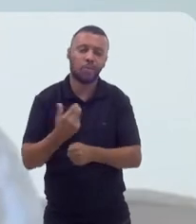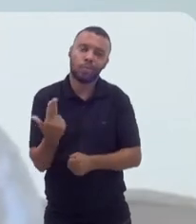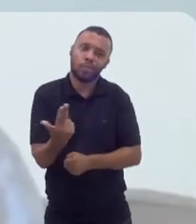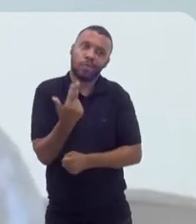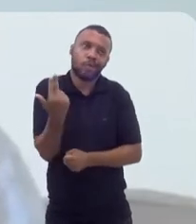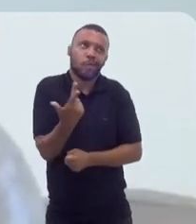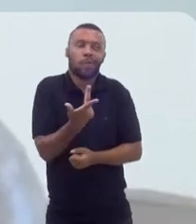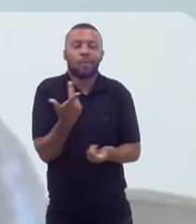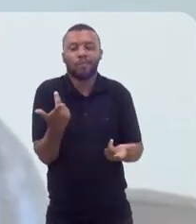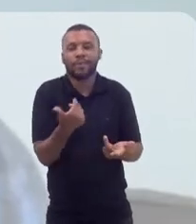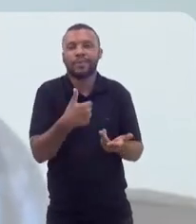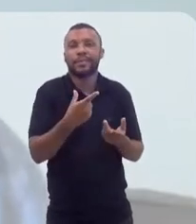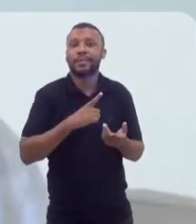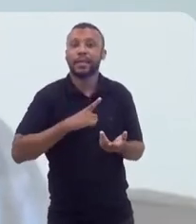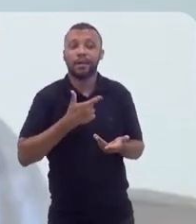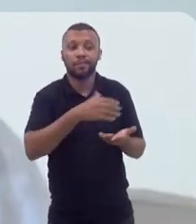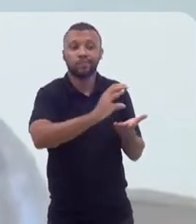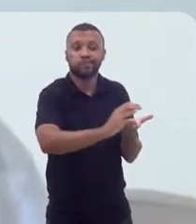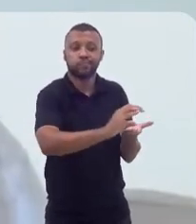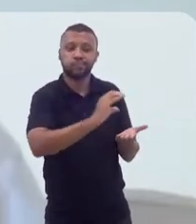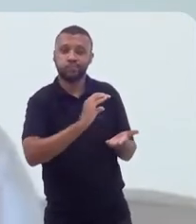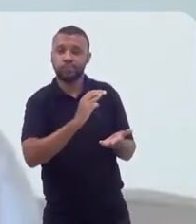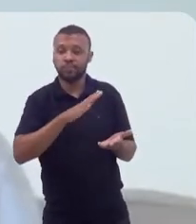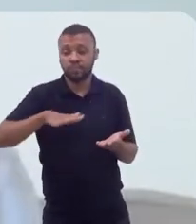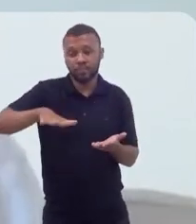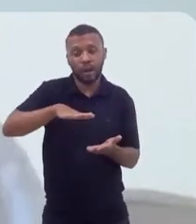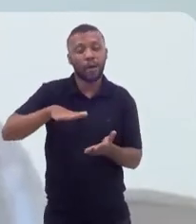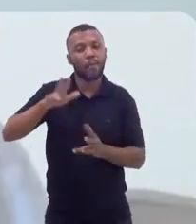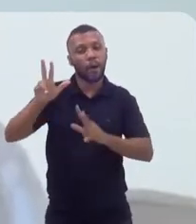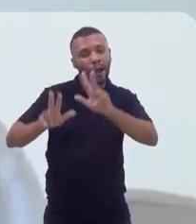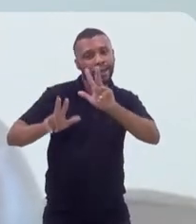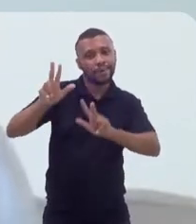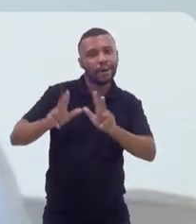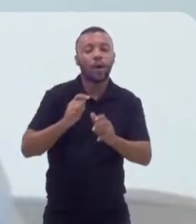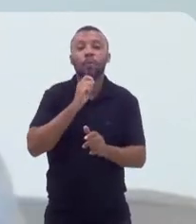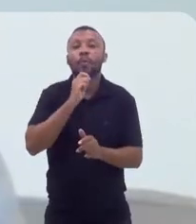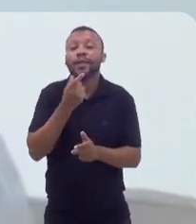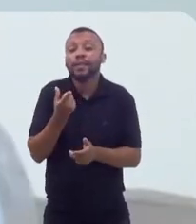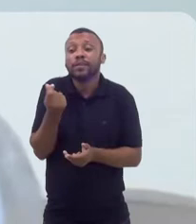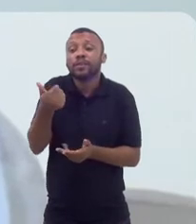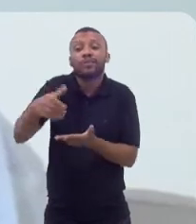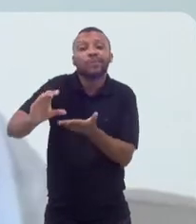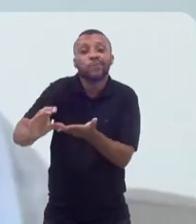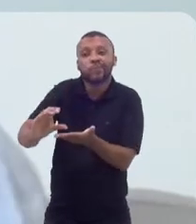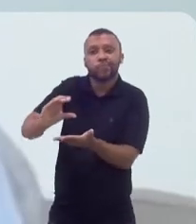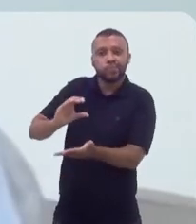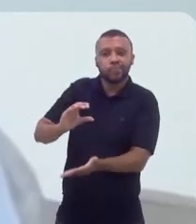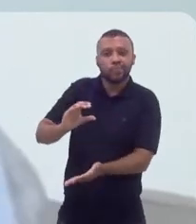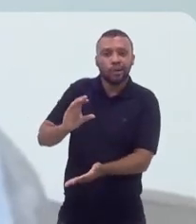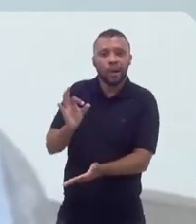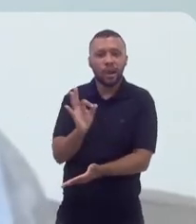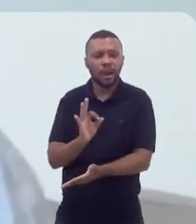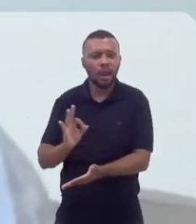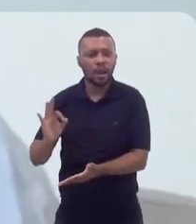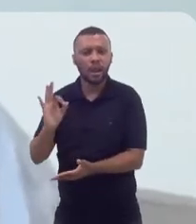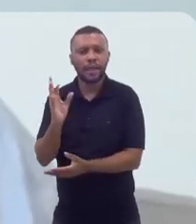como disponibilizar recursos para o carnaval. Não existe essa rúbrica